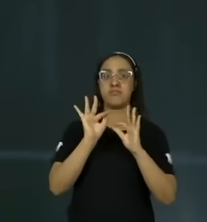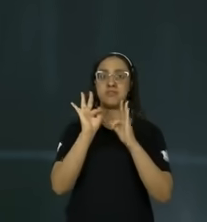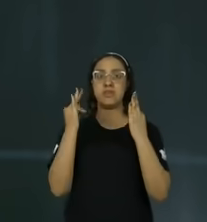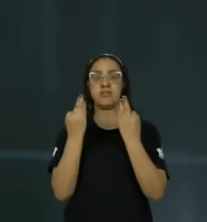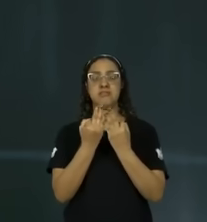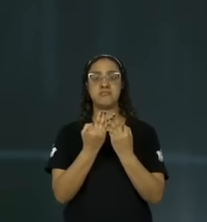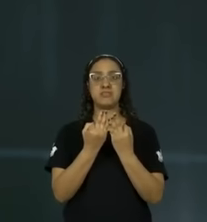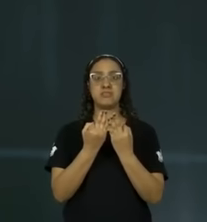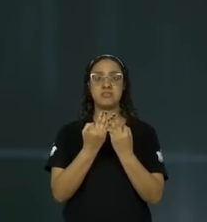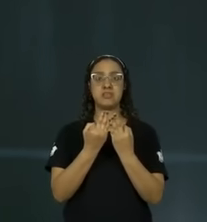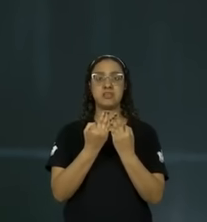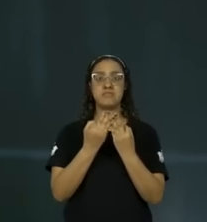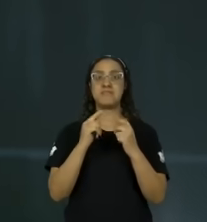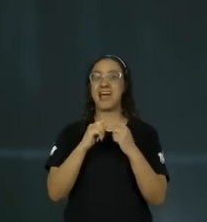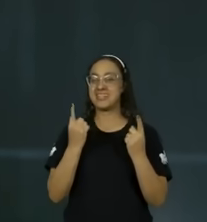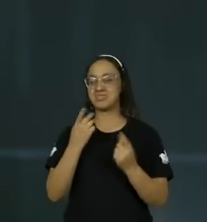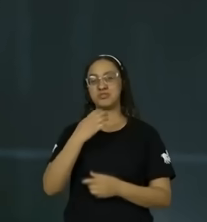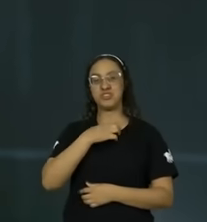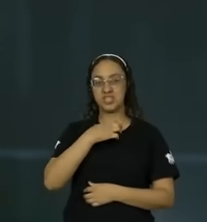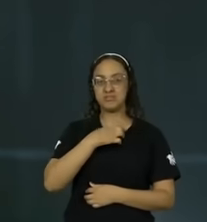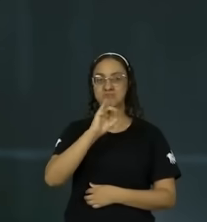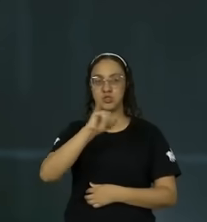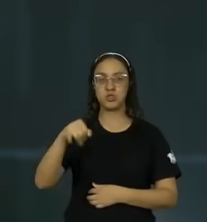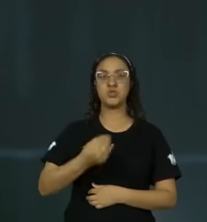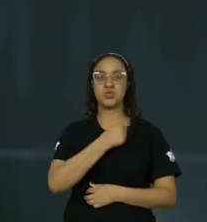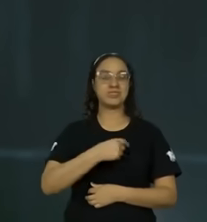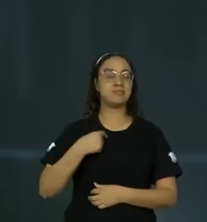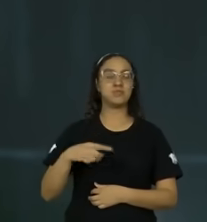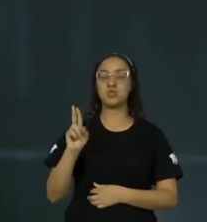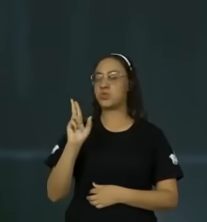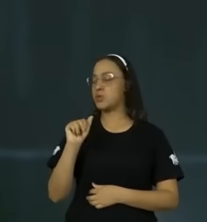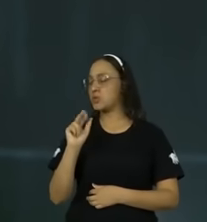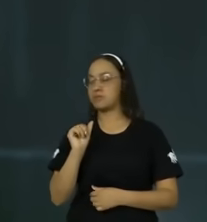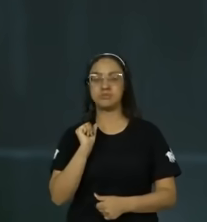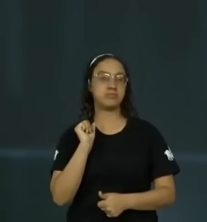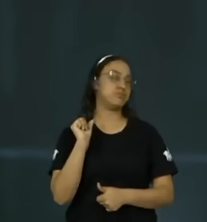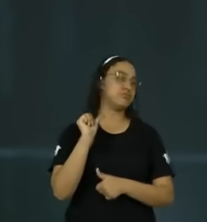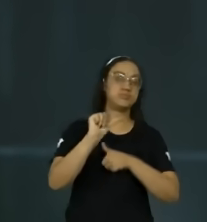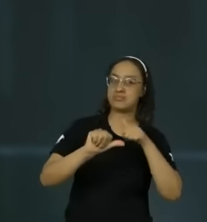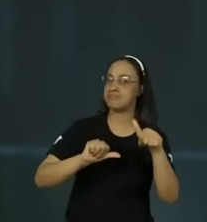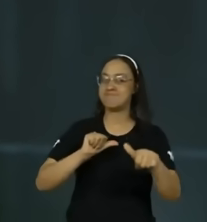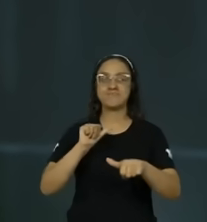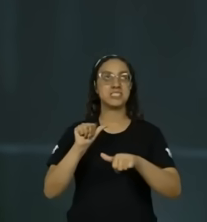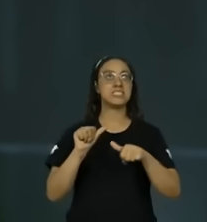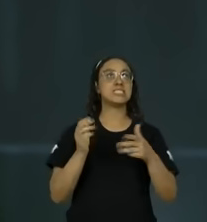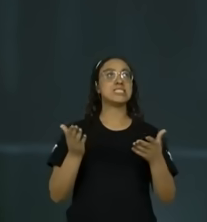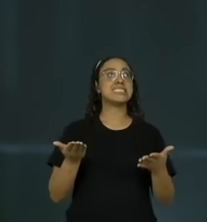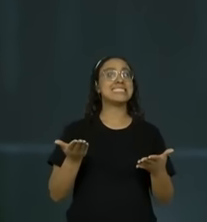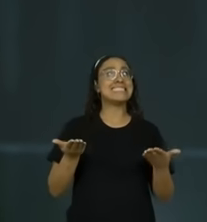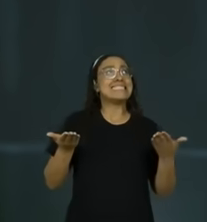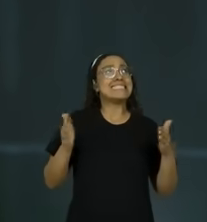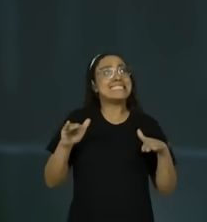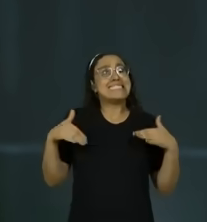do Egito, o poderoso príncipe do Egito, ele está chorando. Ele vê seus irmãos e ele reconhece